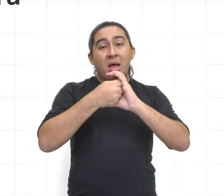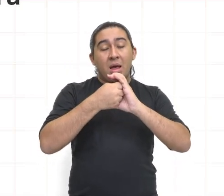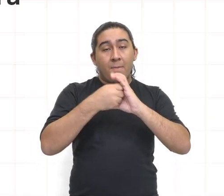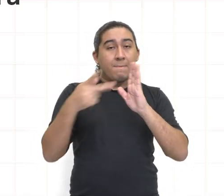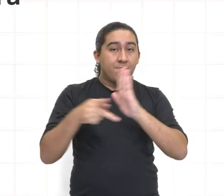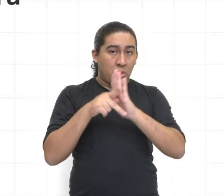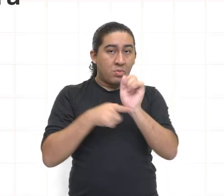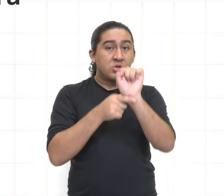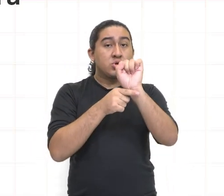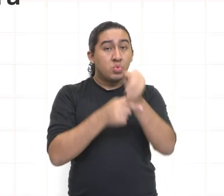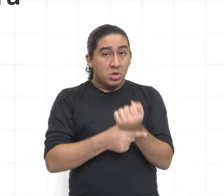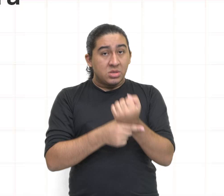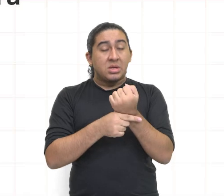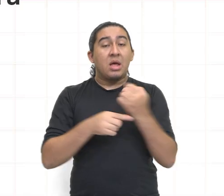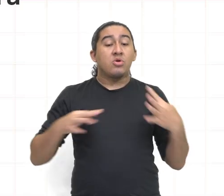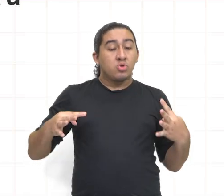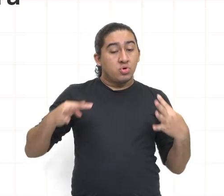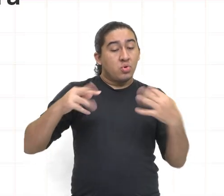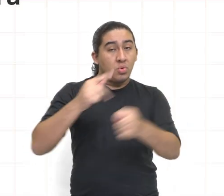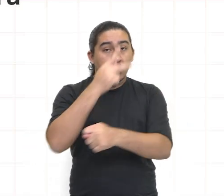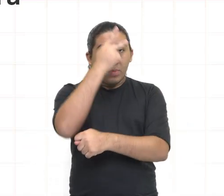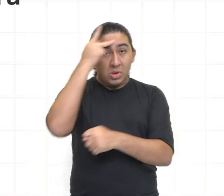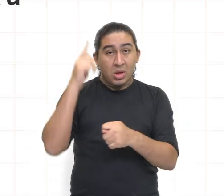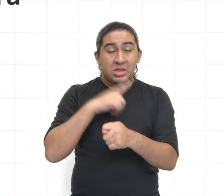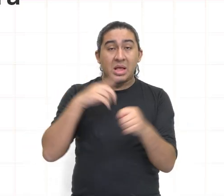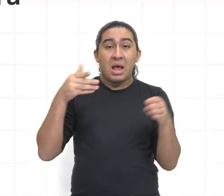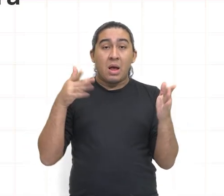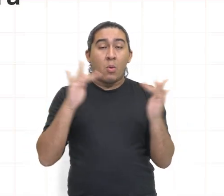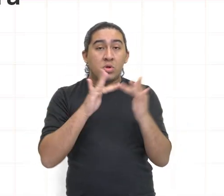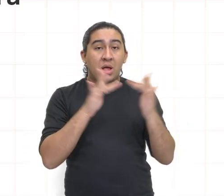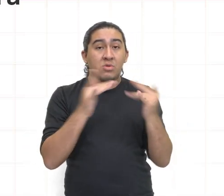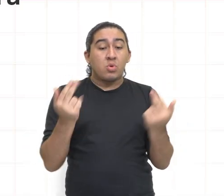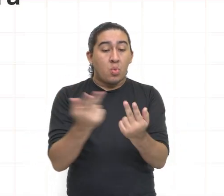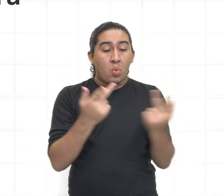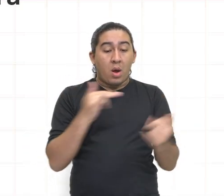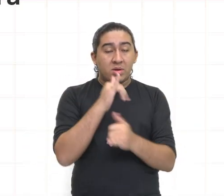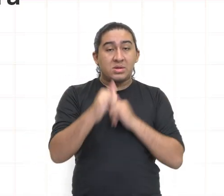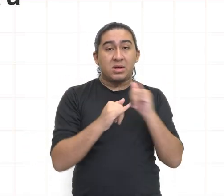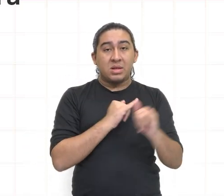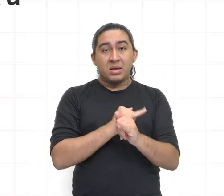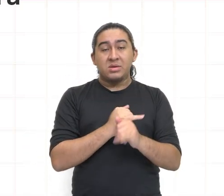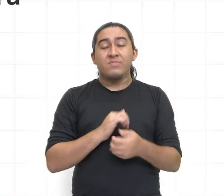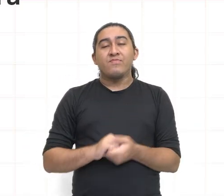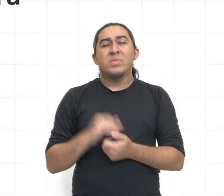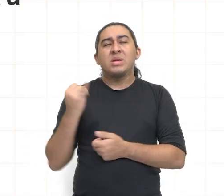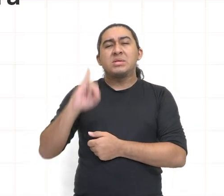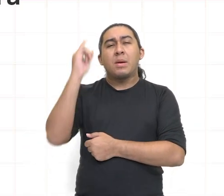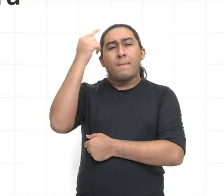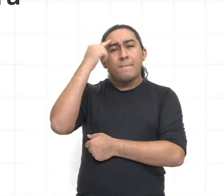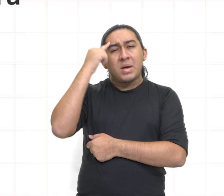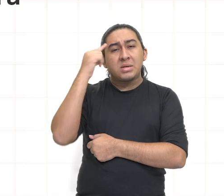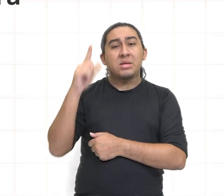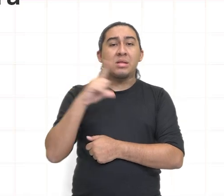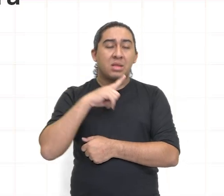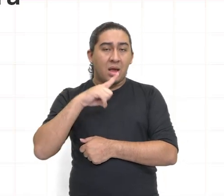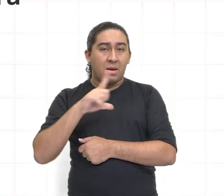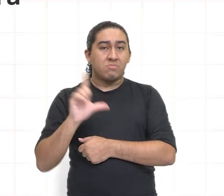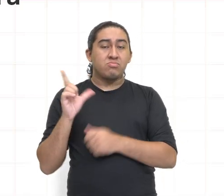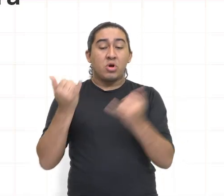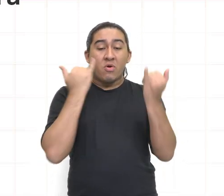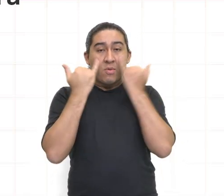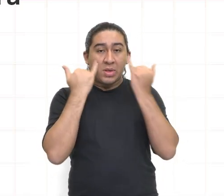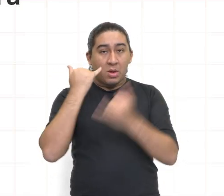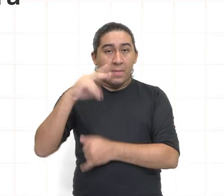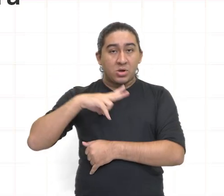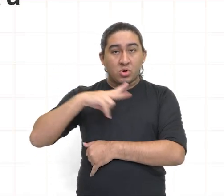sejam distribuídos de maneira equitativa. Quando se fala dessa questão de proteção de dados, é muito importante nós nos